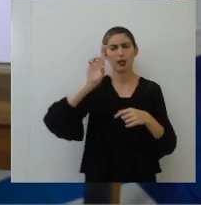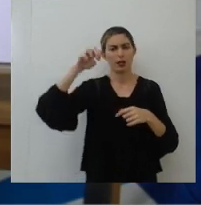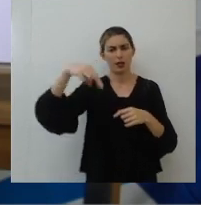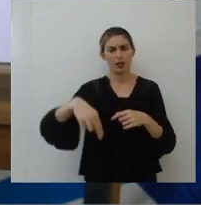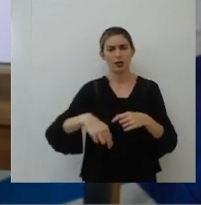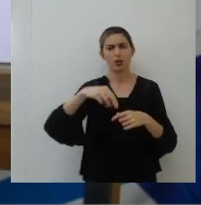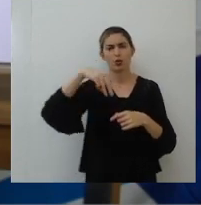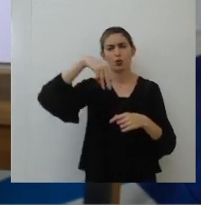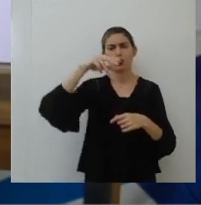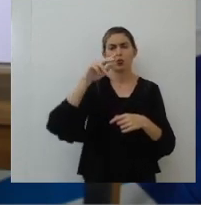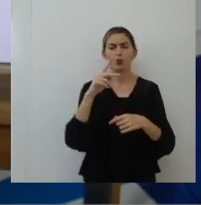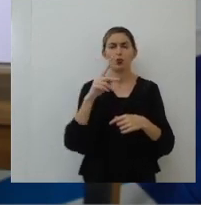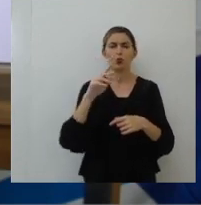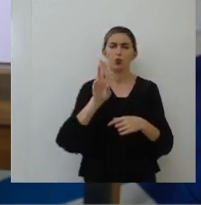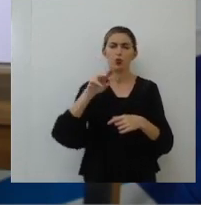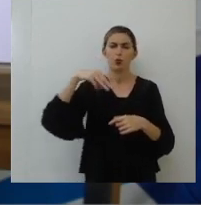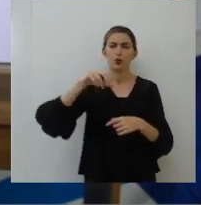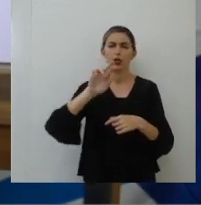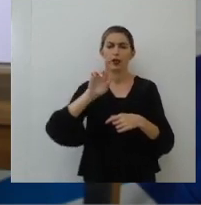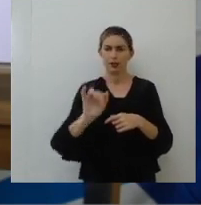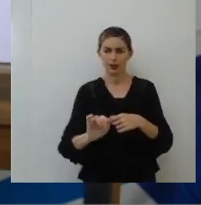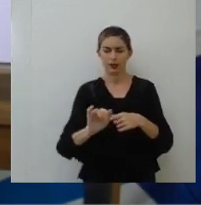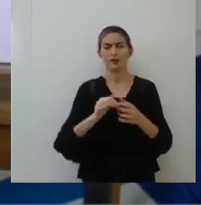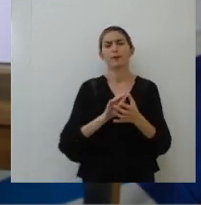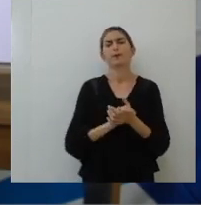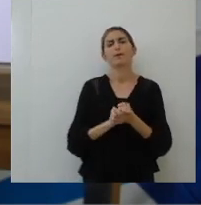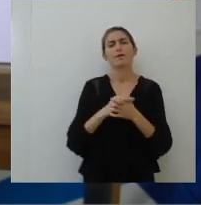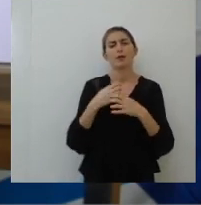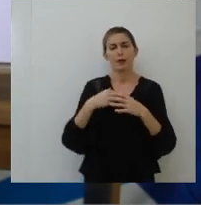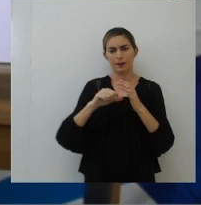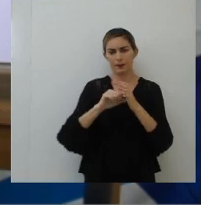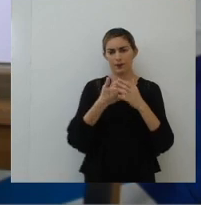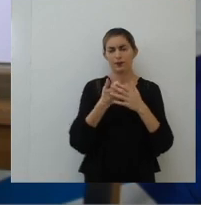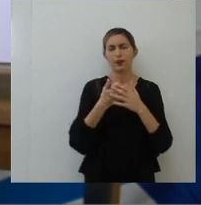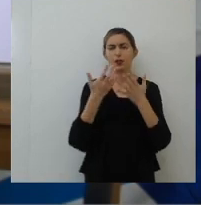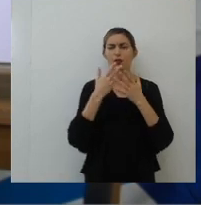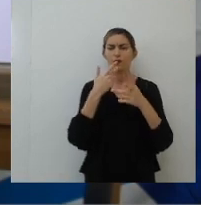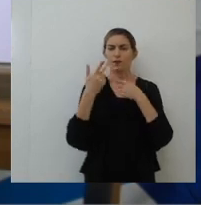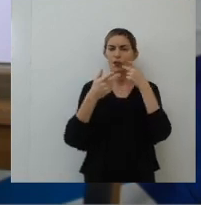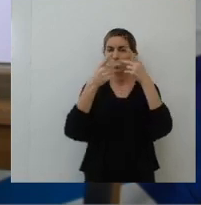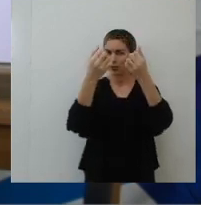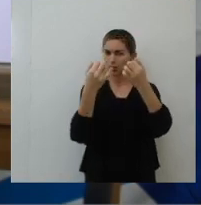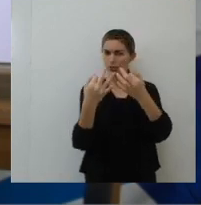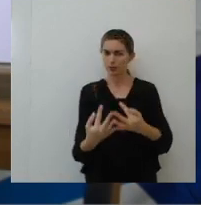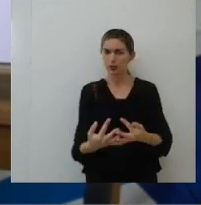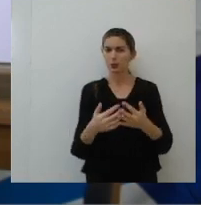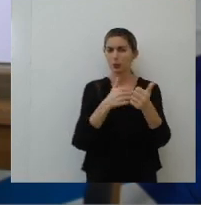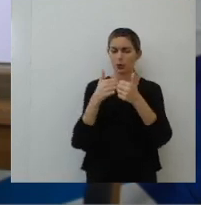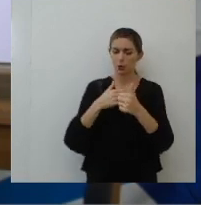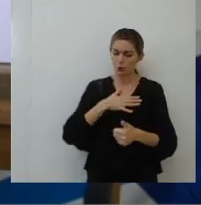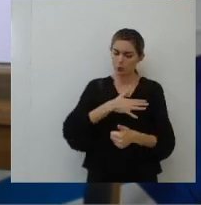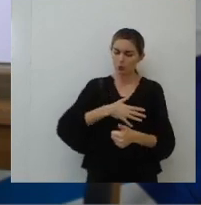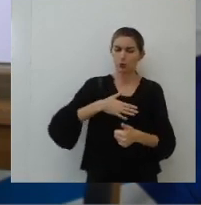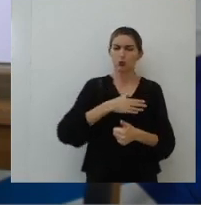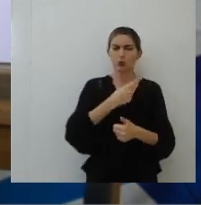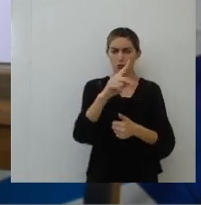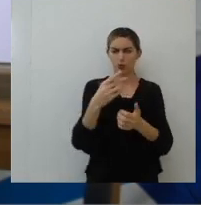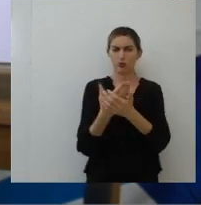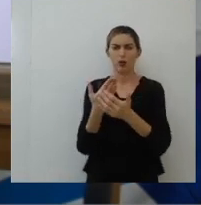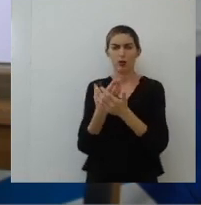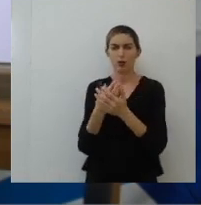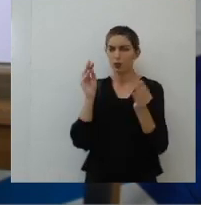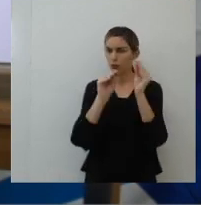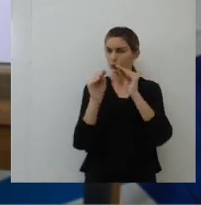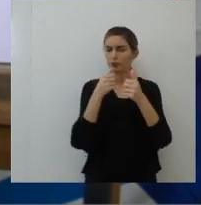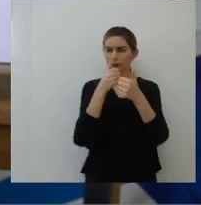do EREM de Umari, município de Bom Jardim. Cheiro para todo mundo. Primeiramente, queria falar que o senhor explica muito bem. Estou gostando das suas aulas. Cheiro,